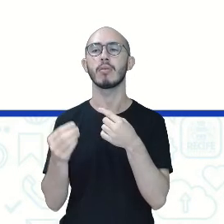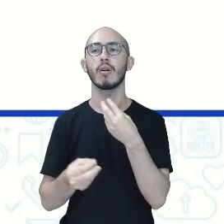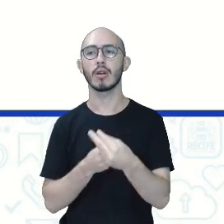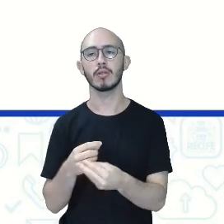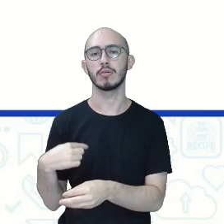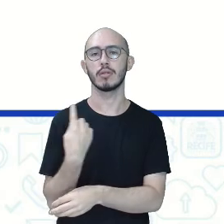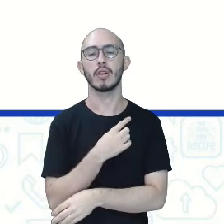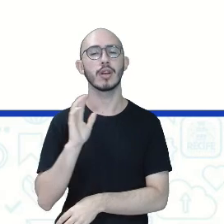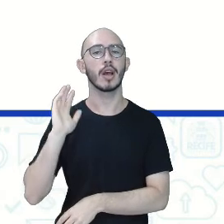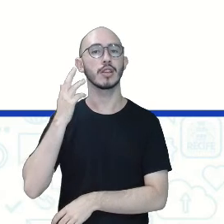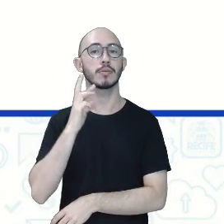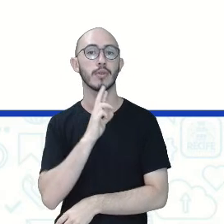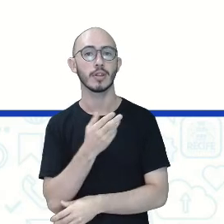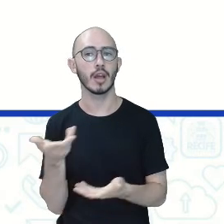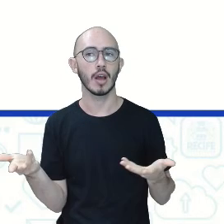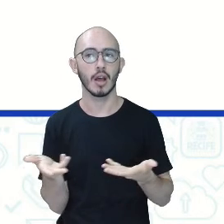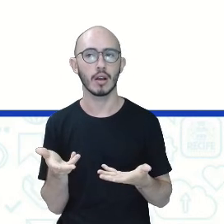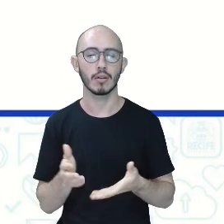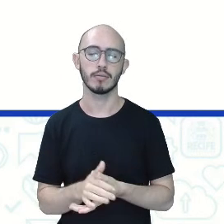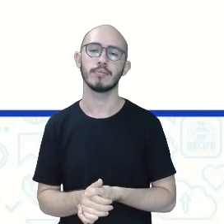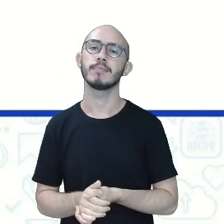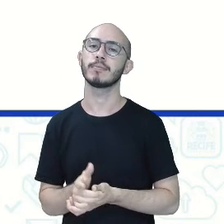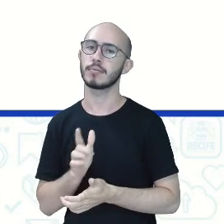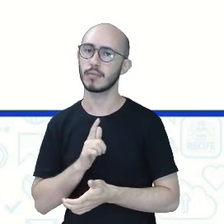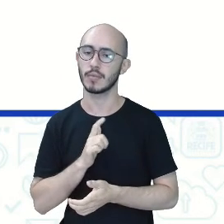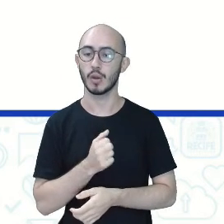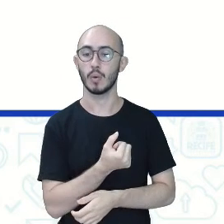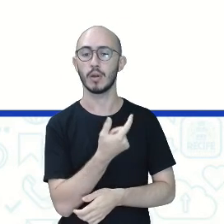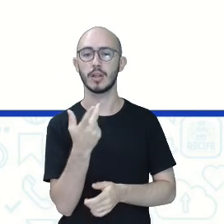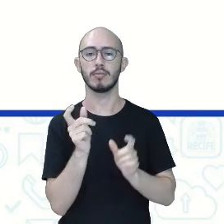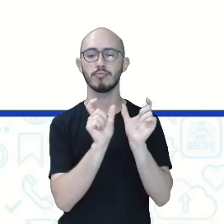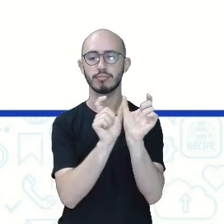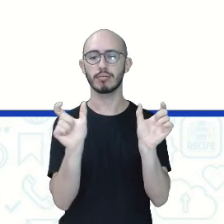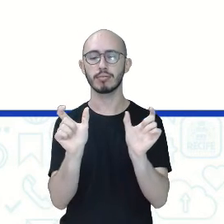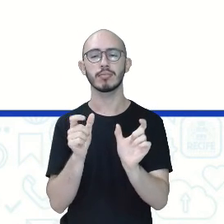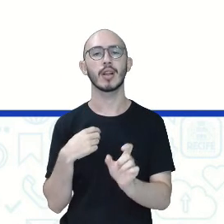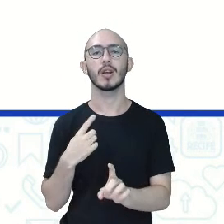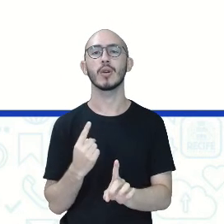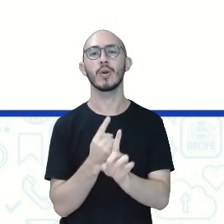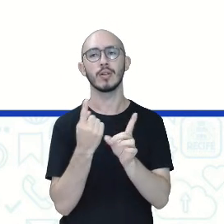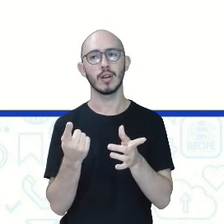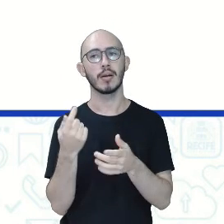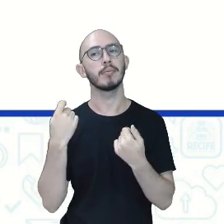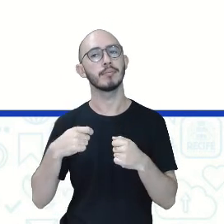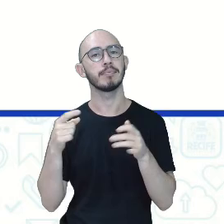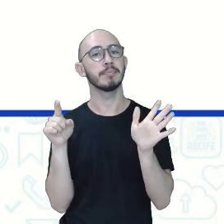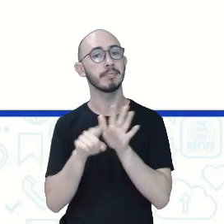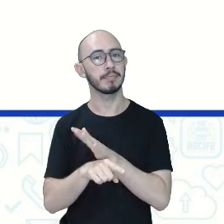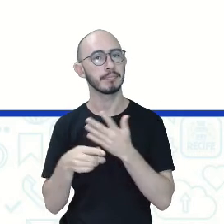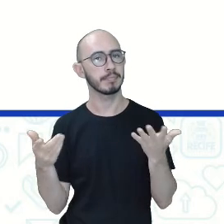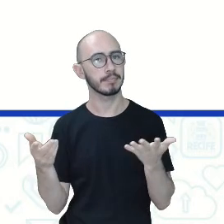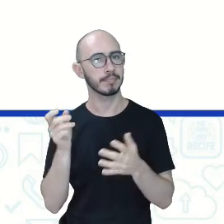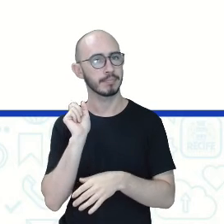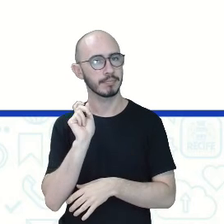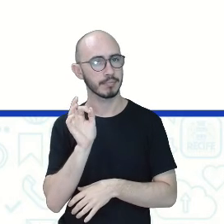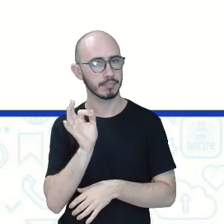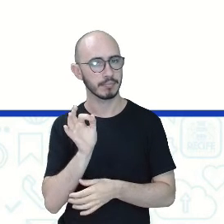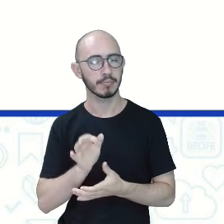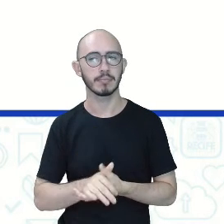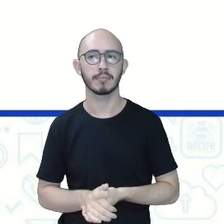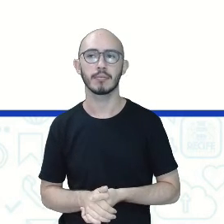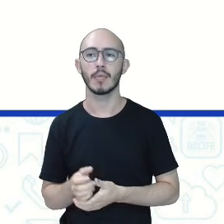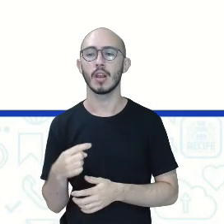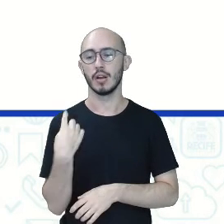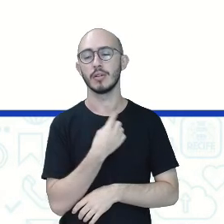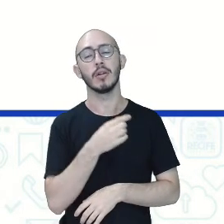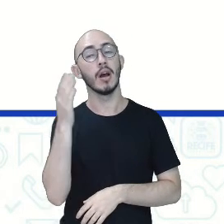para a gente resolver através desses valores que ele deu e encontrar o que ele está perguntando, certo? Então, a gente